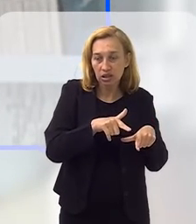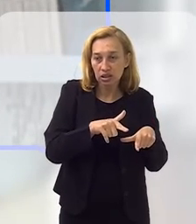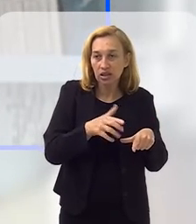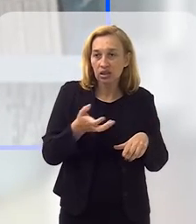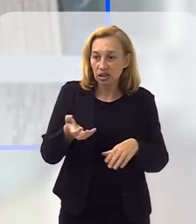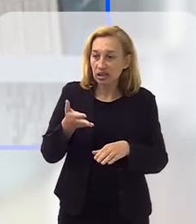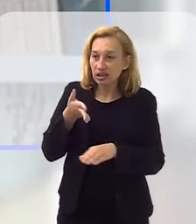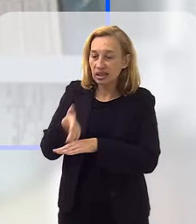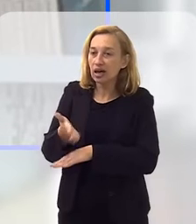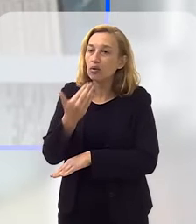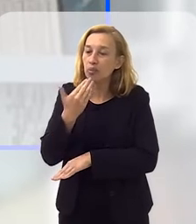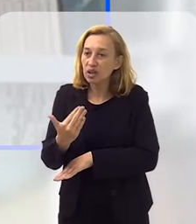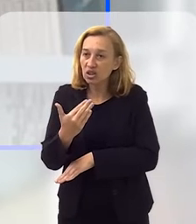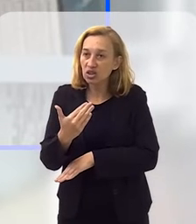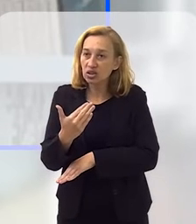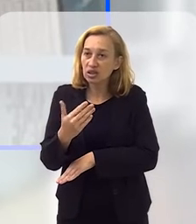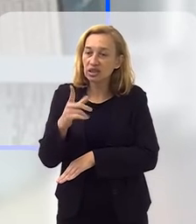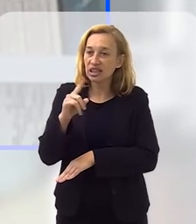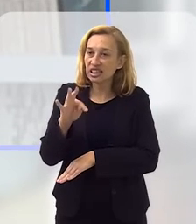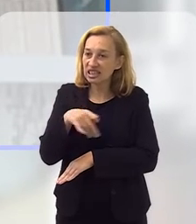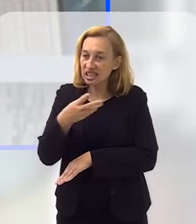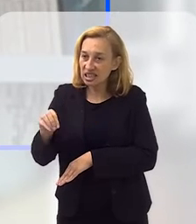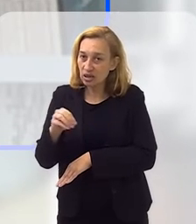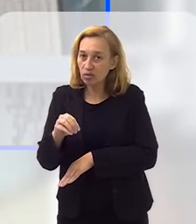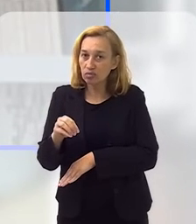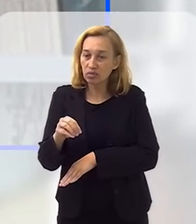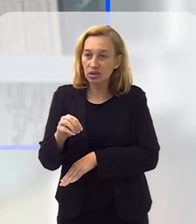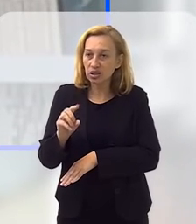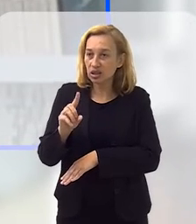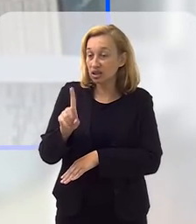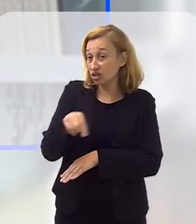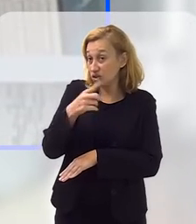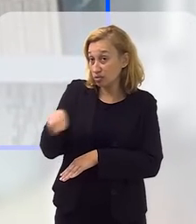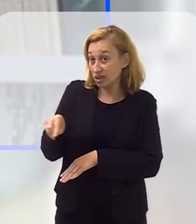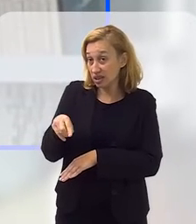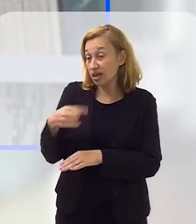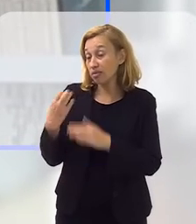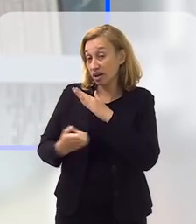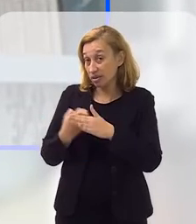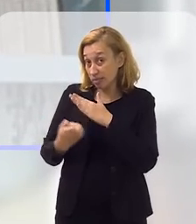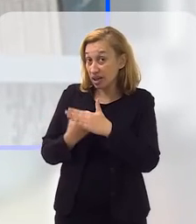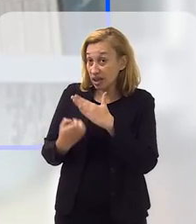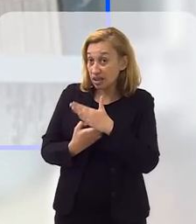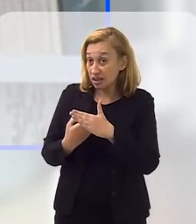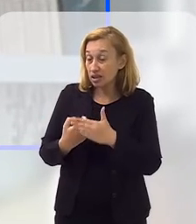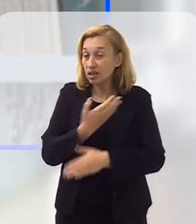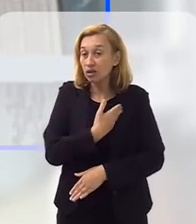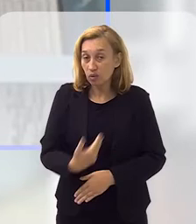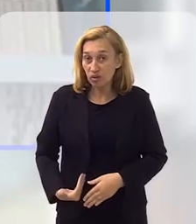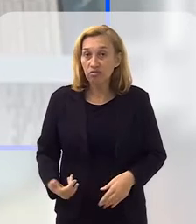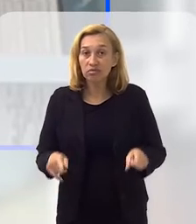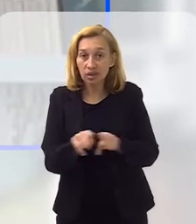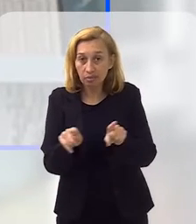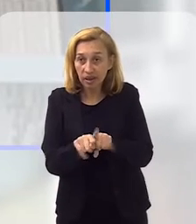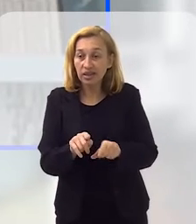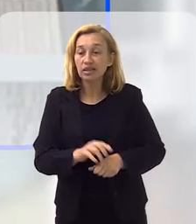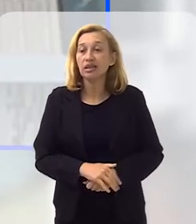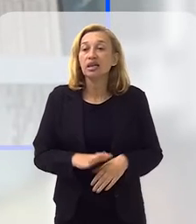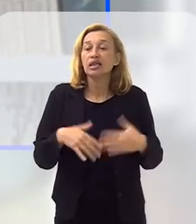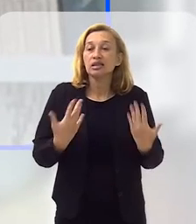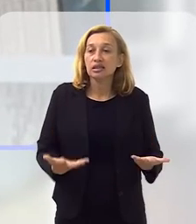Ela tentou até entrar com um pedido de indenização, que foi negado pela empresa e pelo governo